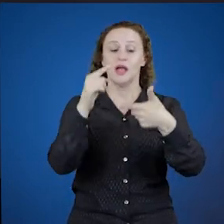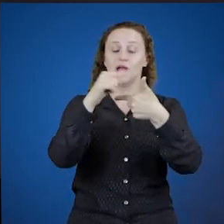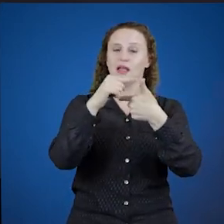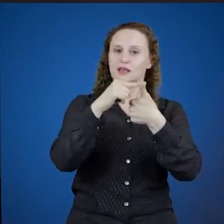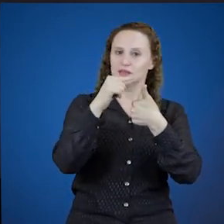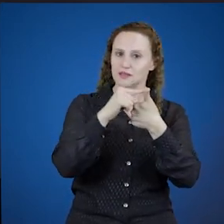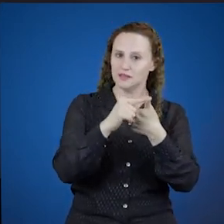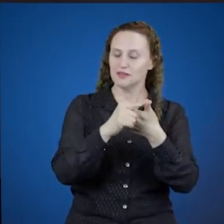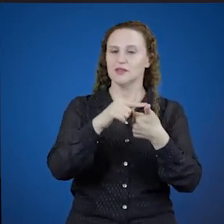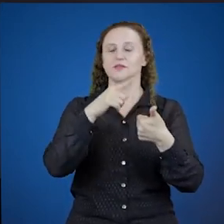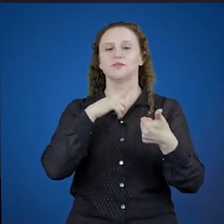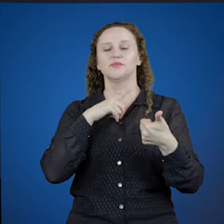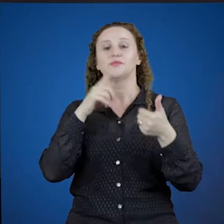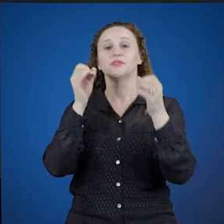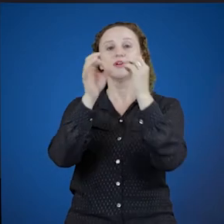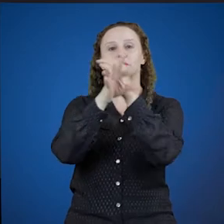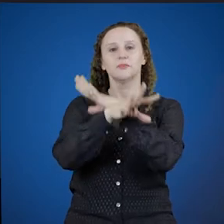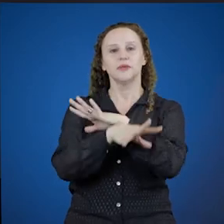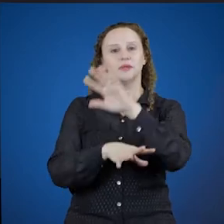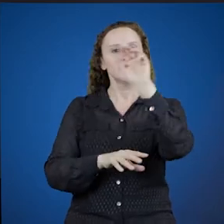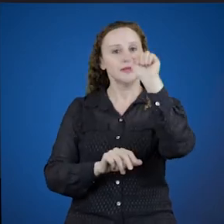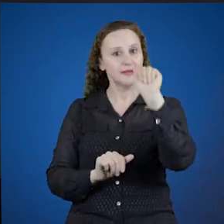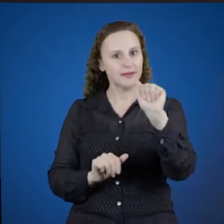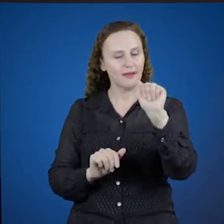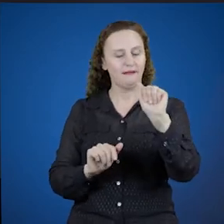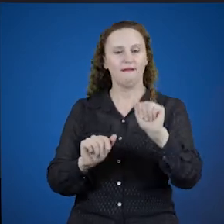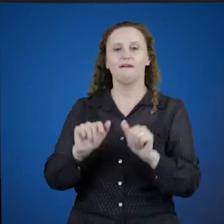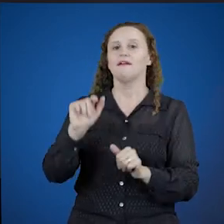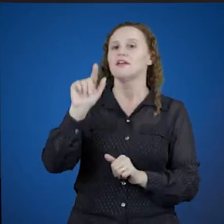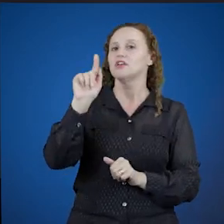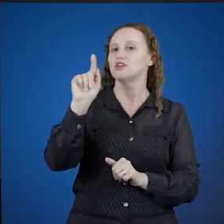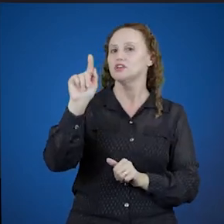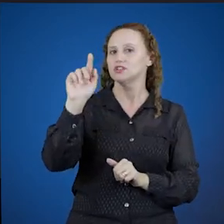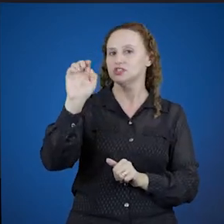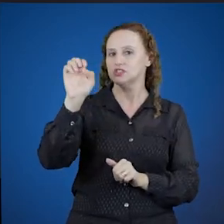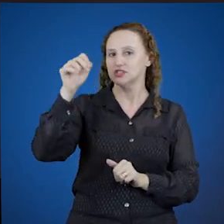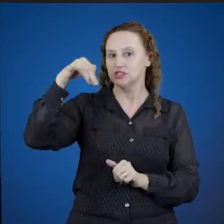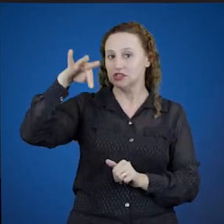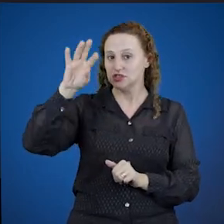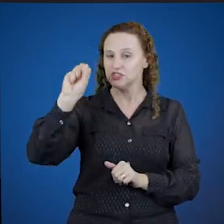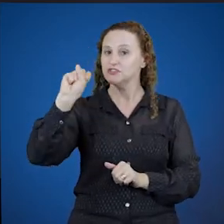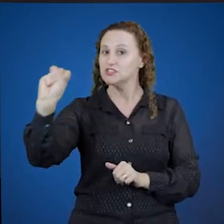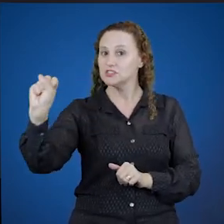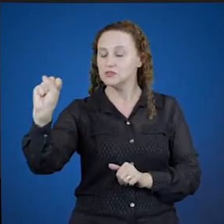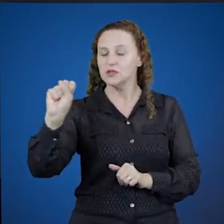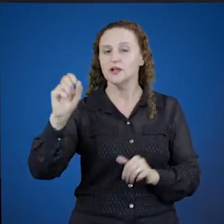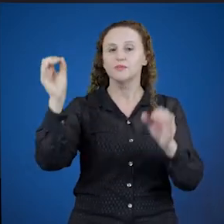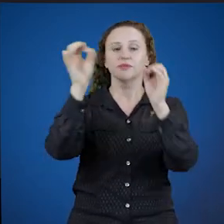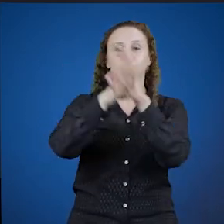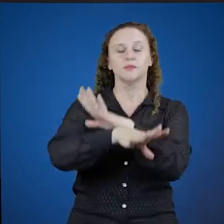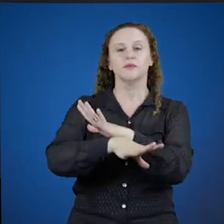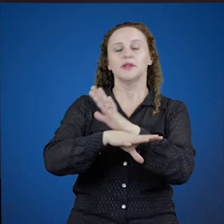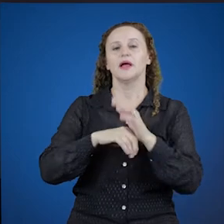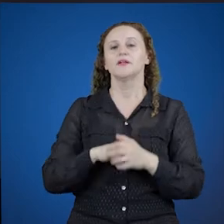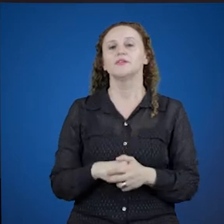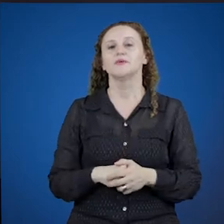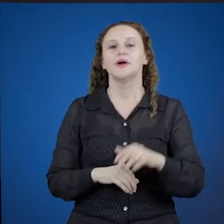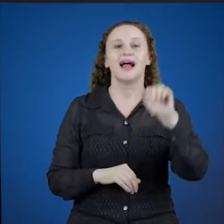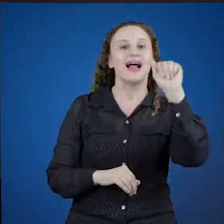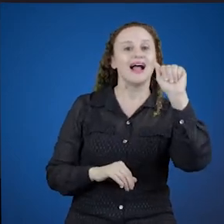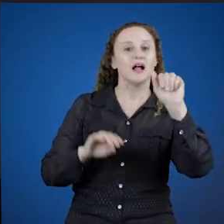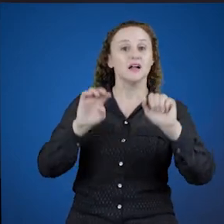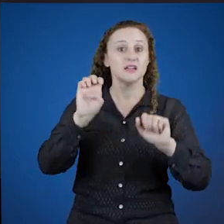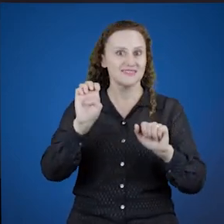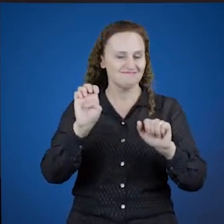singular terminado em a e o genitivo singular também terminado